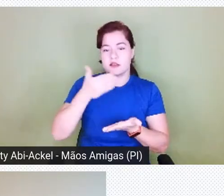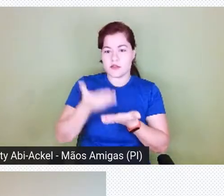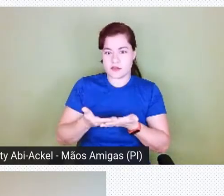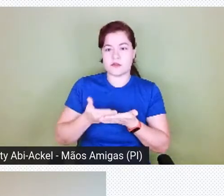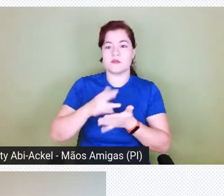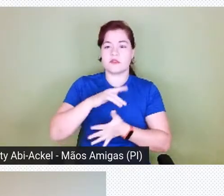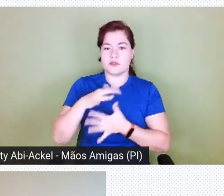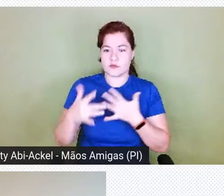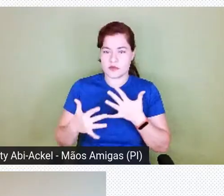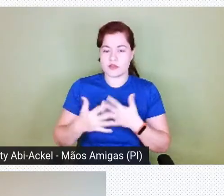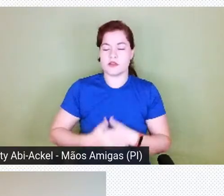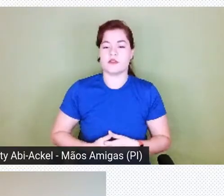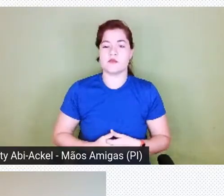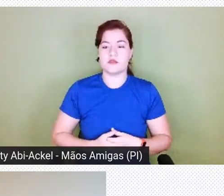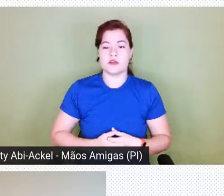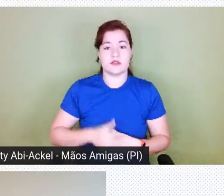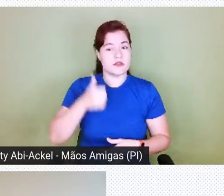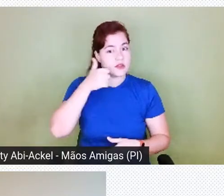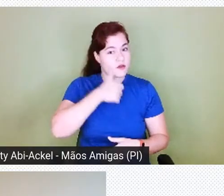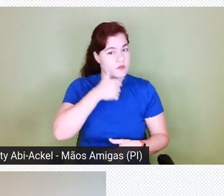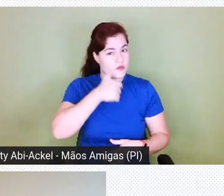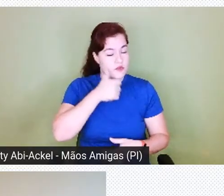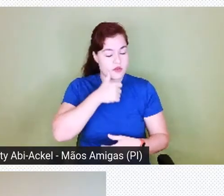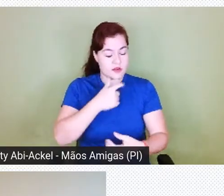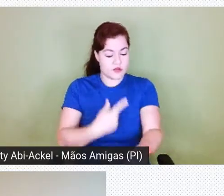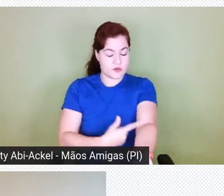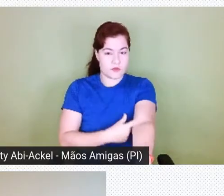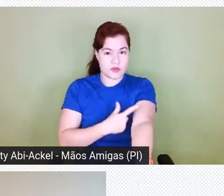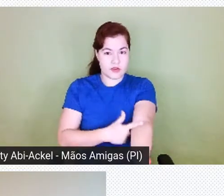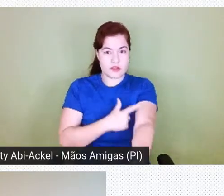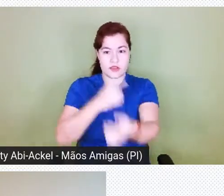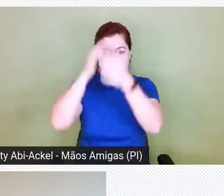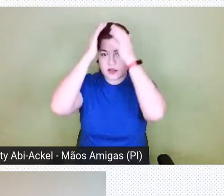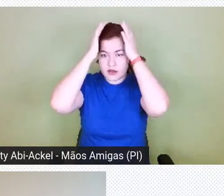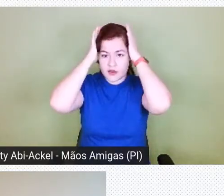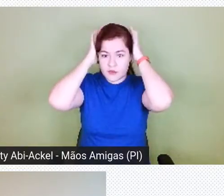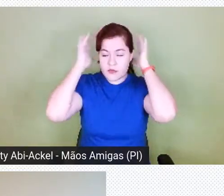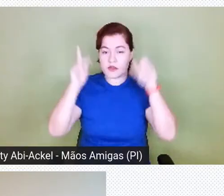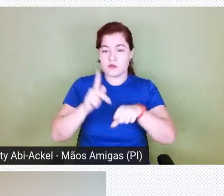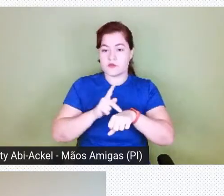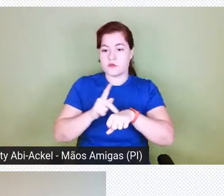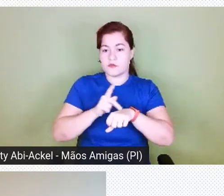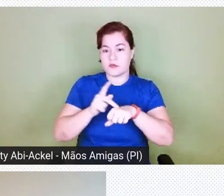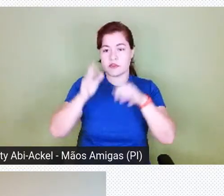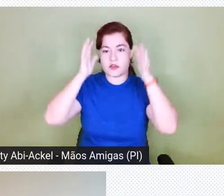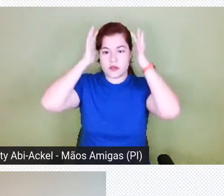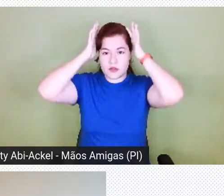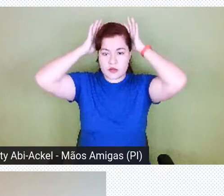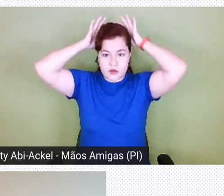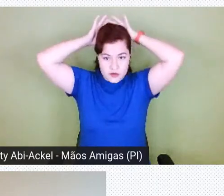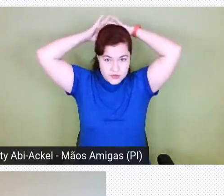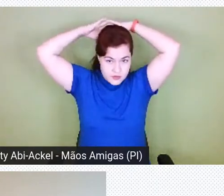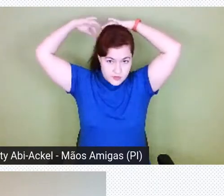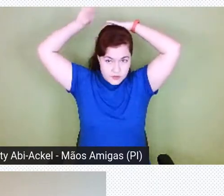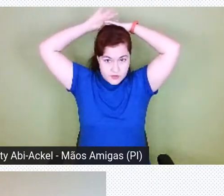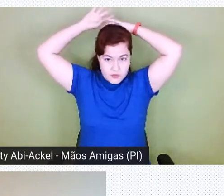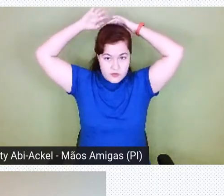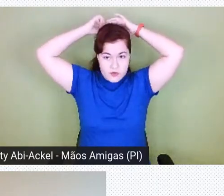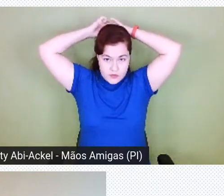sinais. Ela é uma mulher de pele clara, cabelos pretos, amarrados num coque, num rabo de